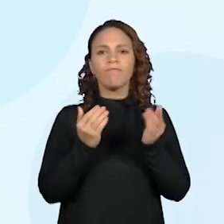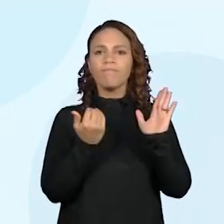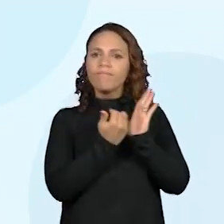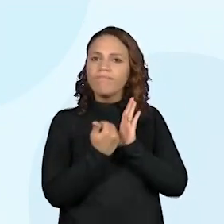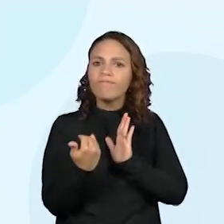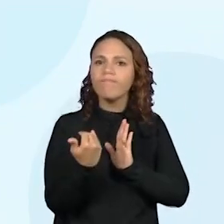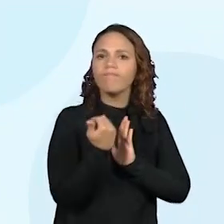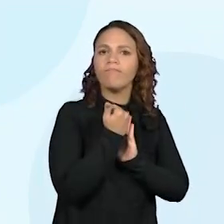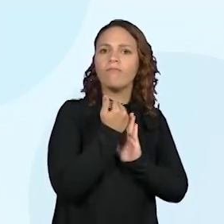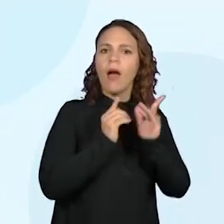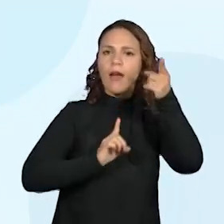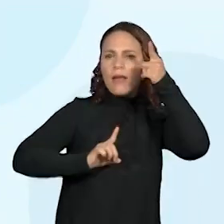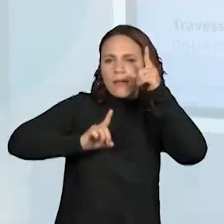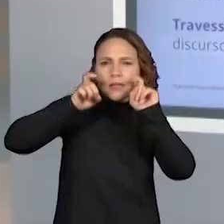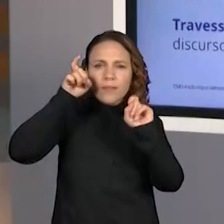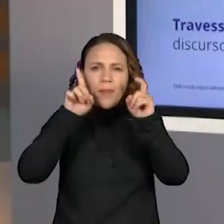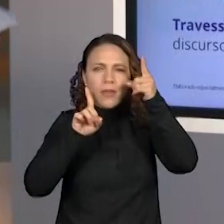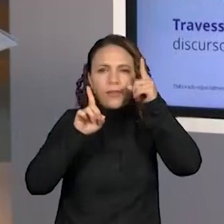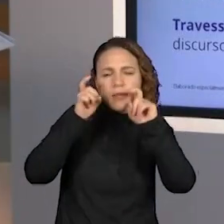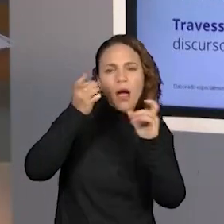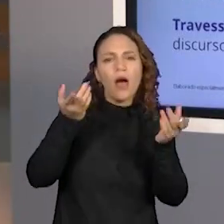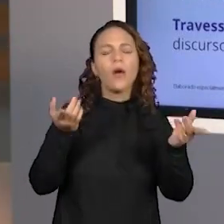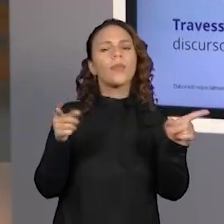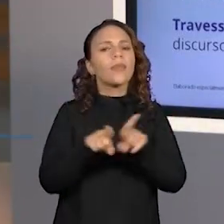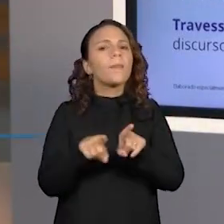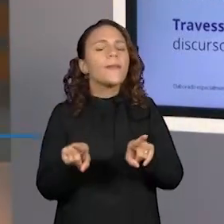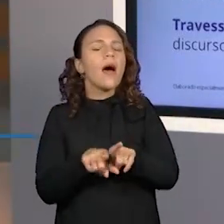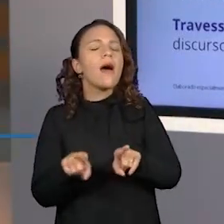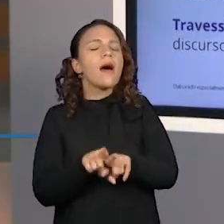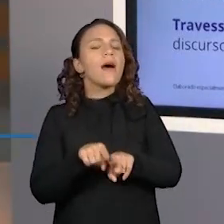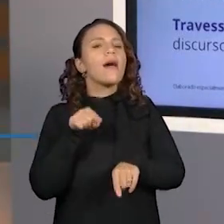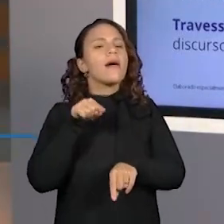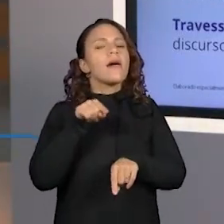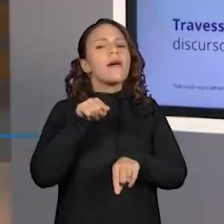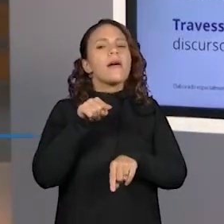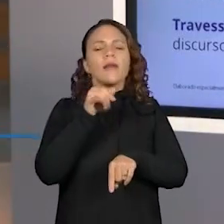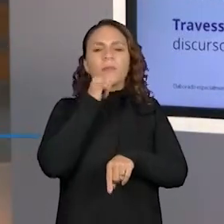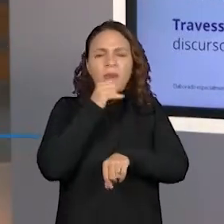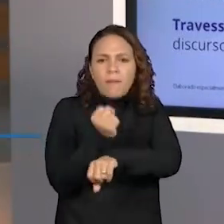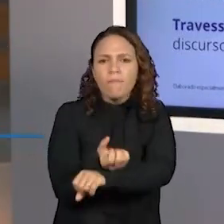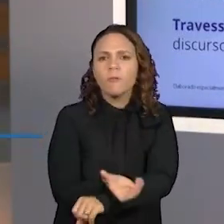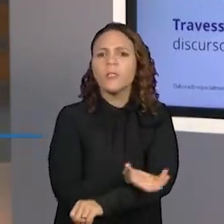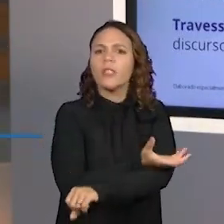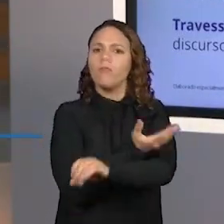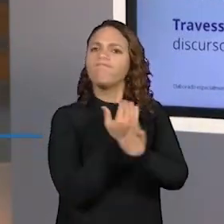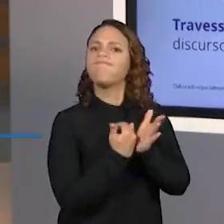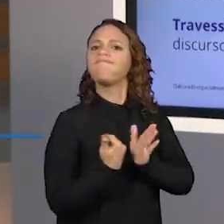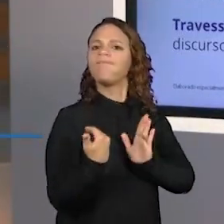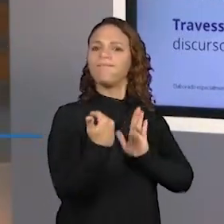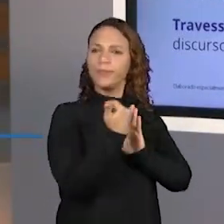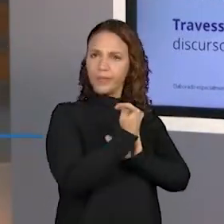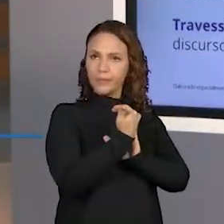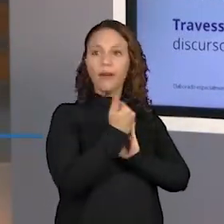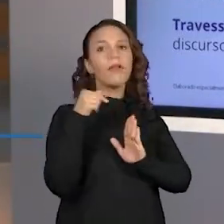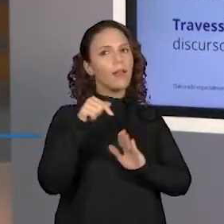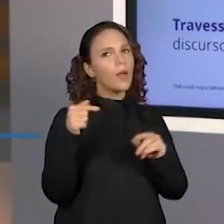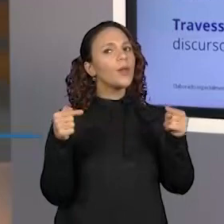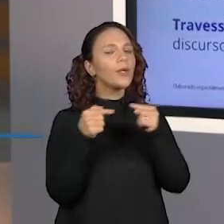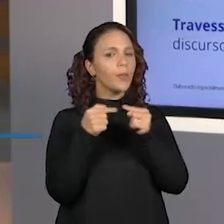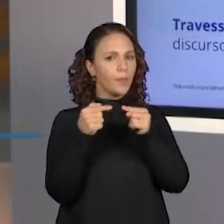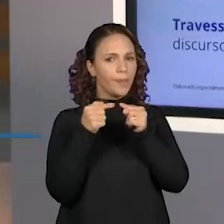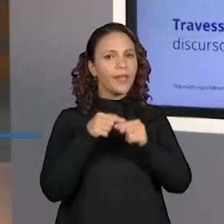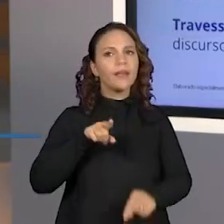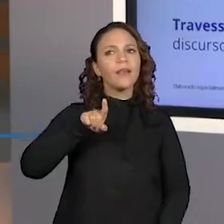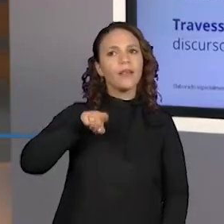expressivo. Então, professor, se eu quiser colocar uma emoção nessa frase, deixar essa frase mais